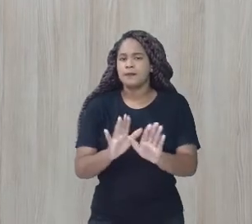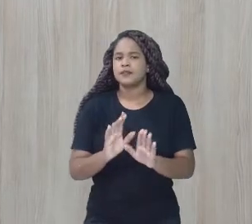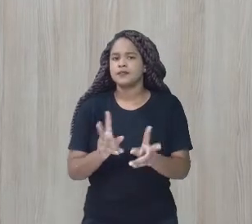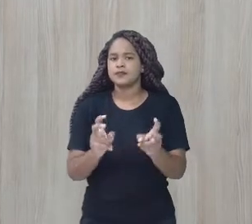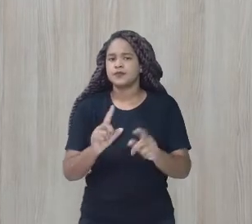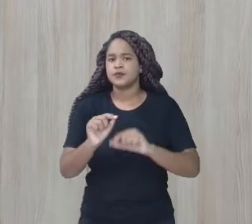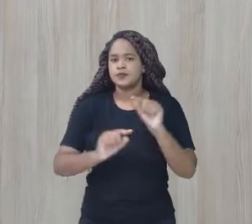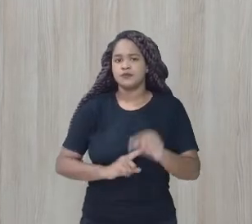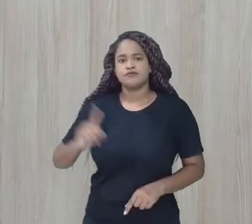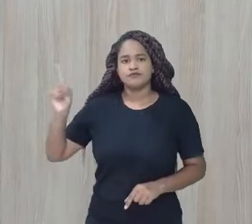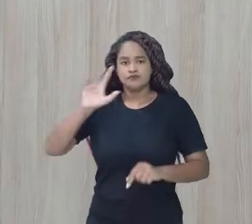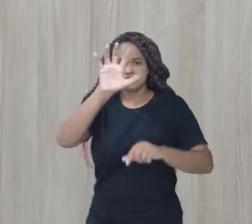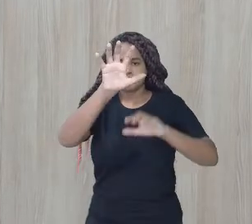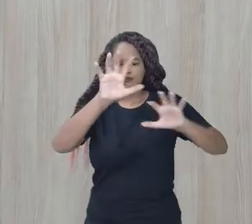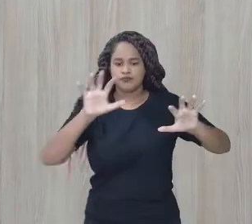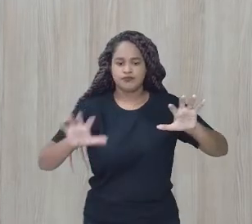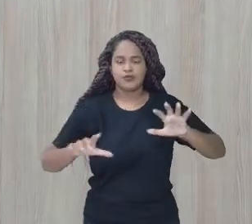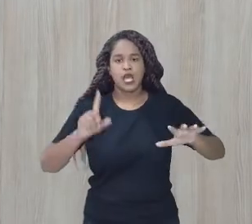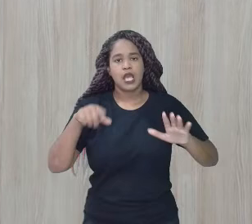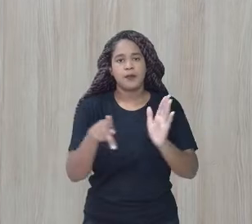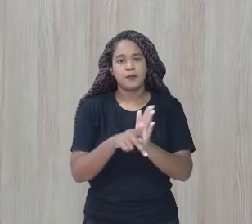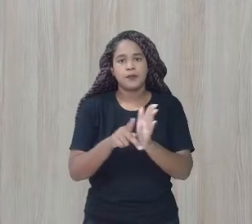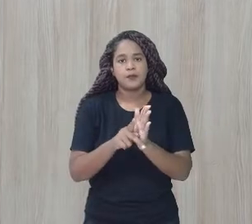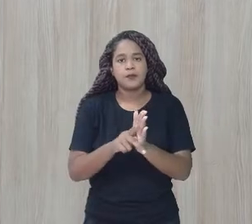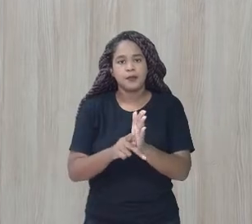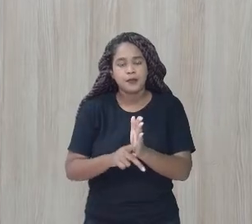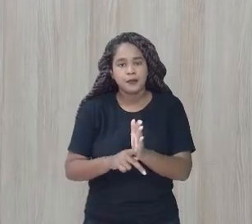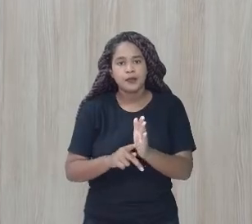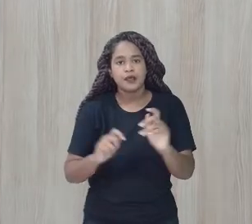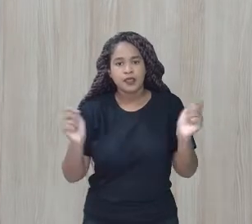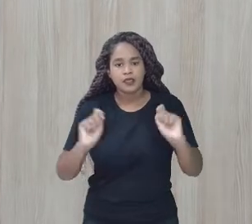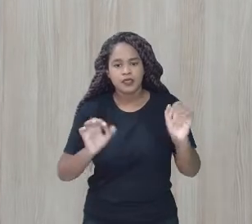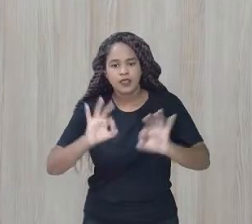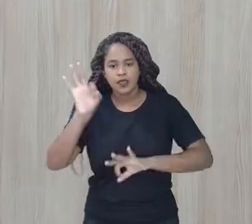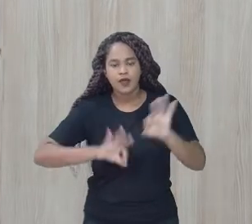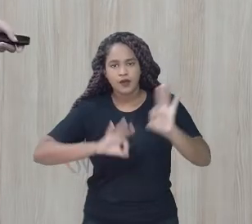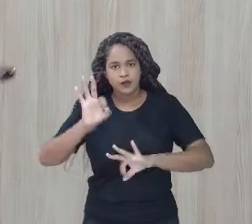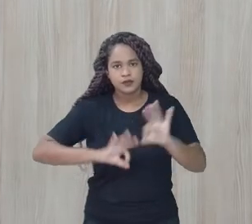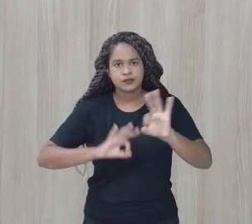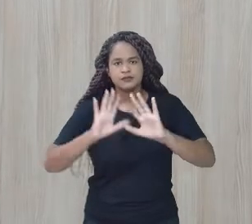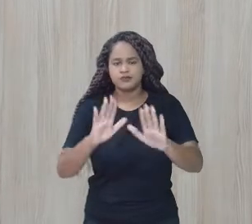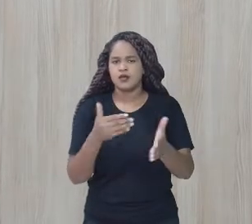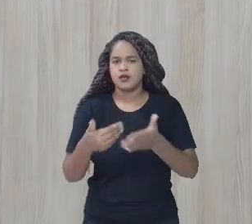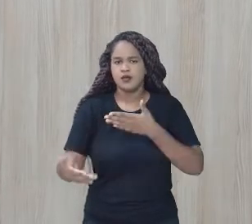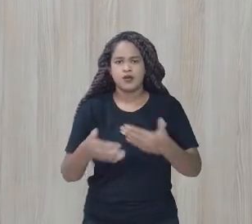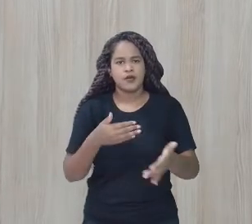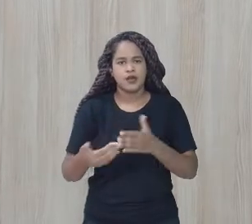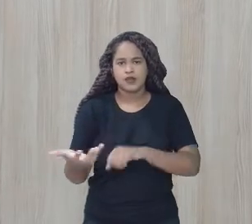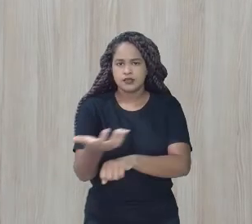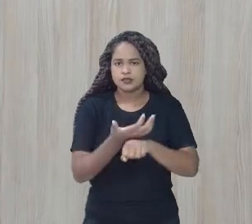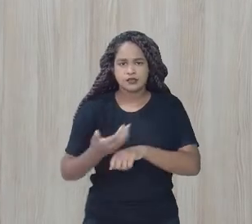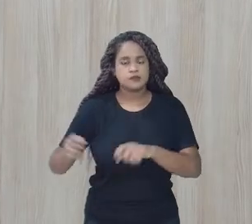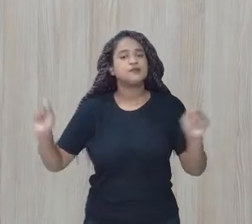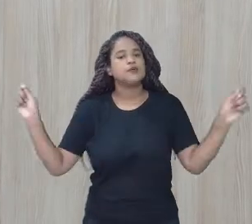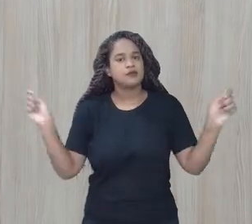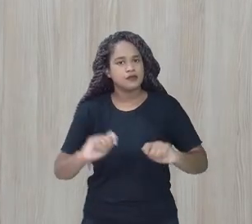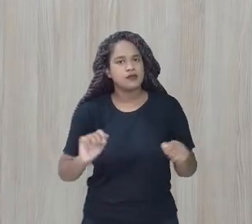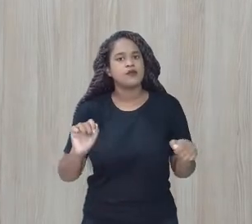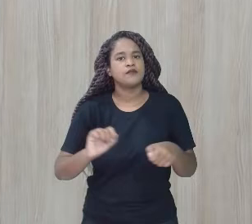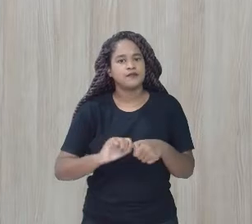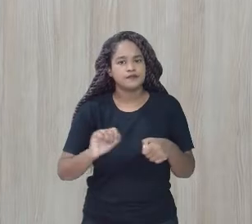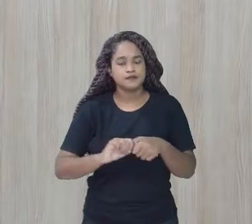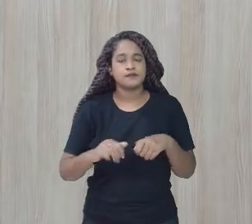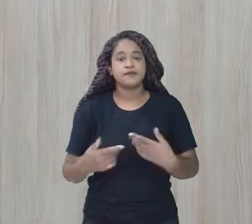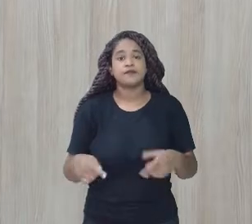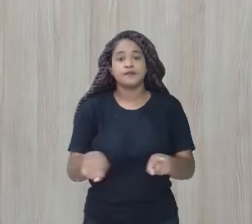uma ferramenta gráfica, né? Que auxilia a organização, mas pode ser feito com qualquer disciplina. Inclusive, a gente comentou